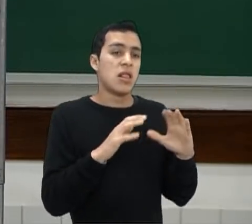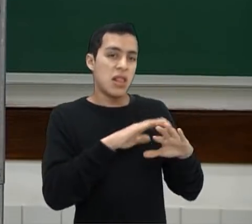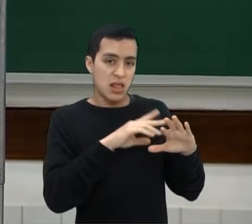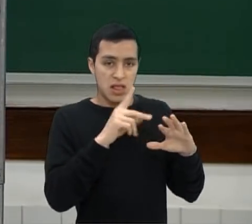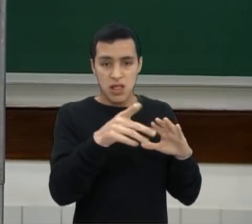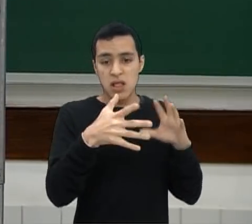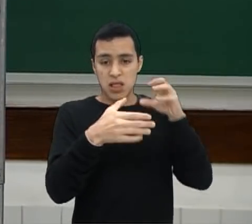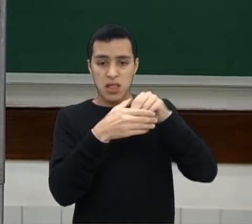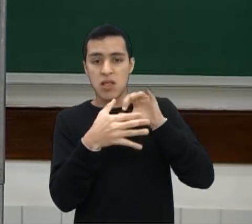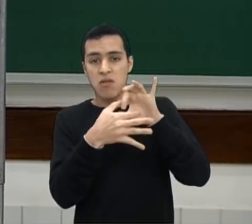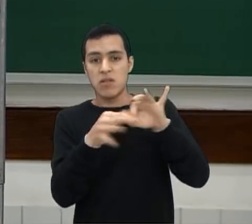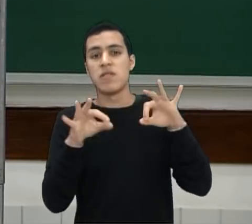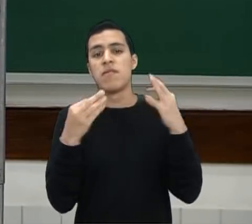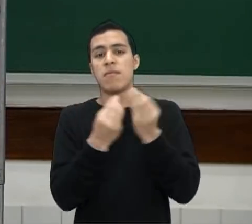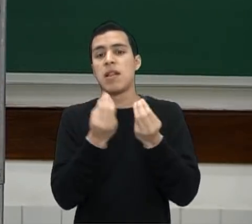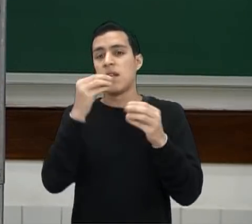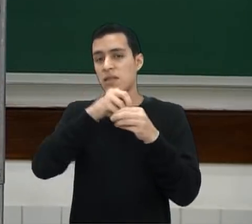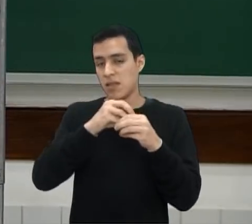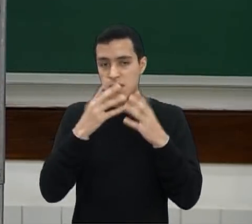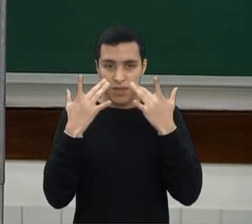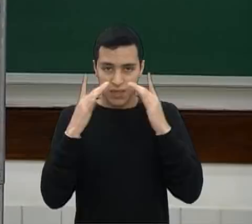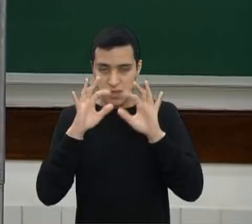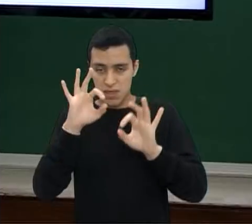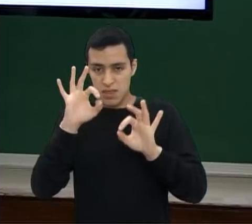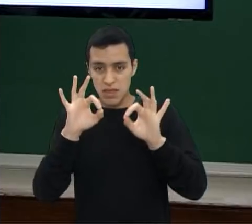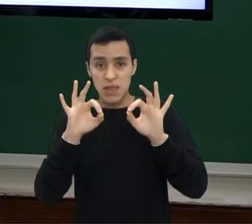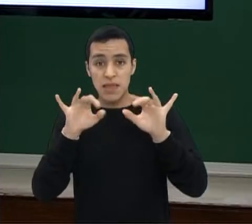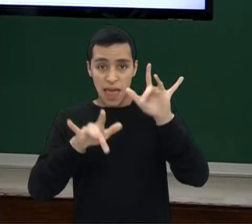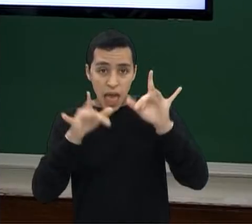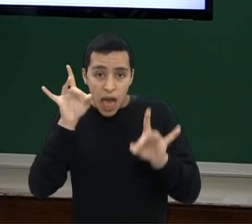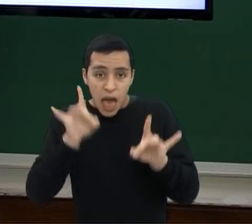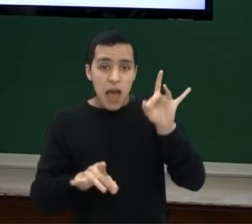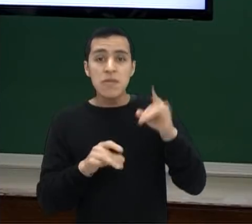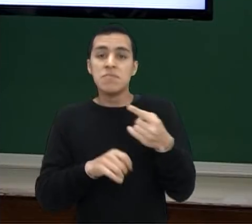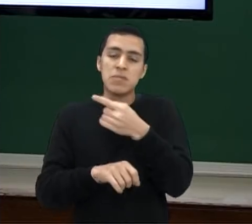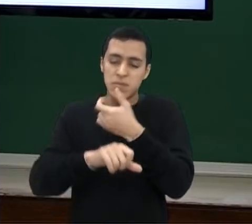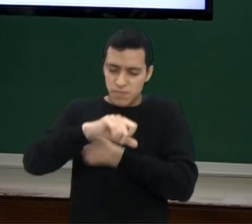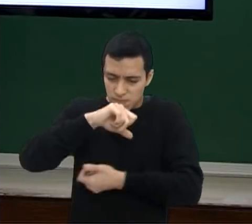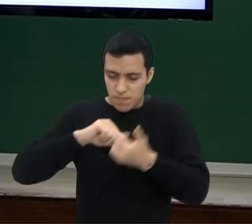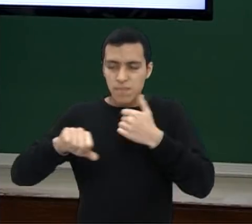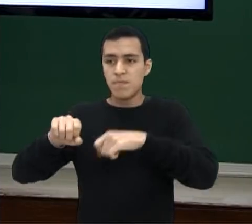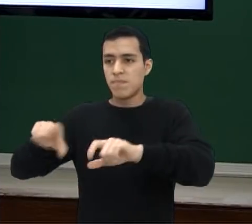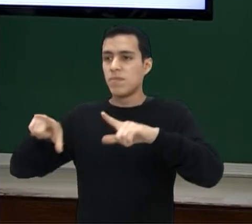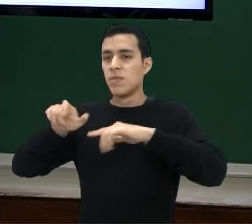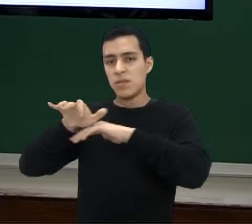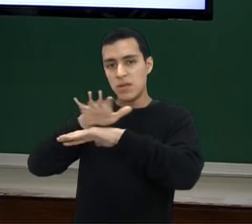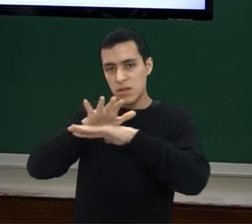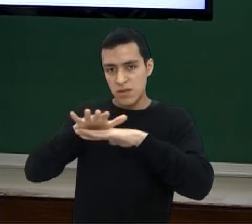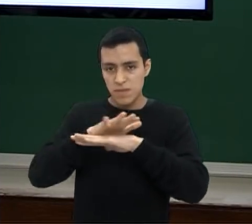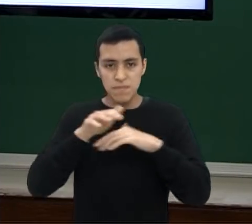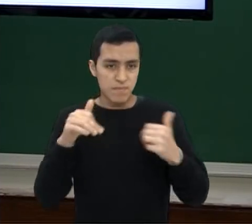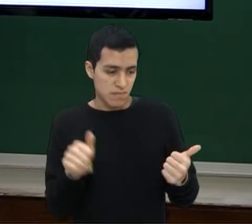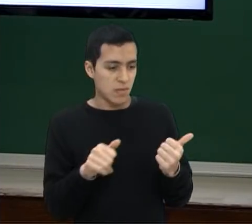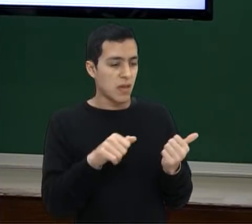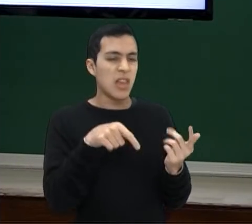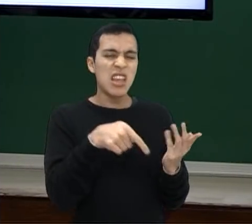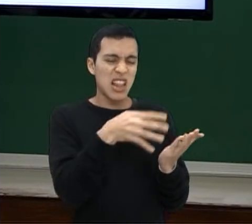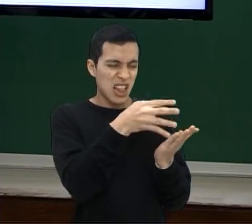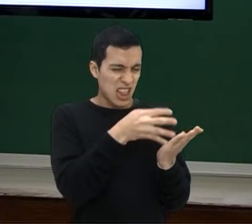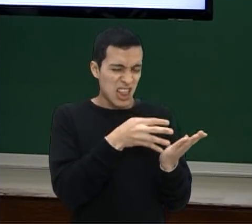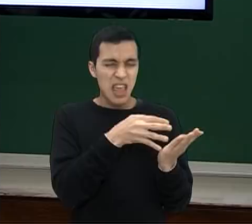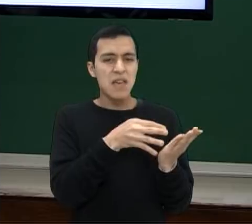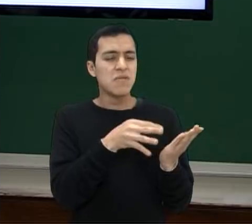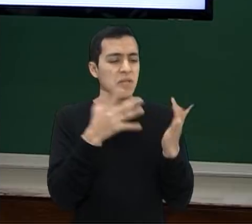familiar representados nessa peça, que foi transformada em filme, que foi feita a transposição linguística, literária para filme